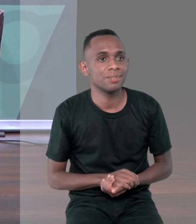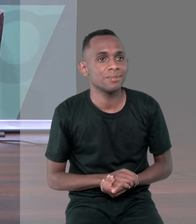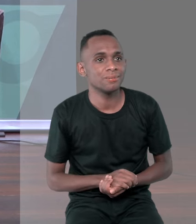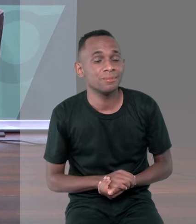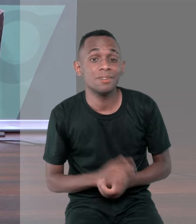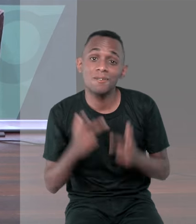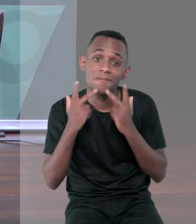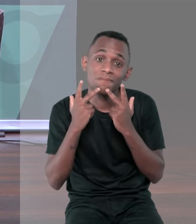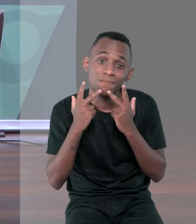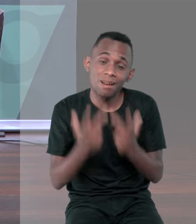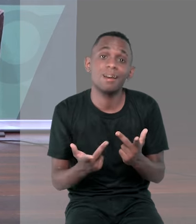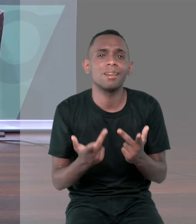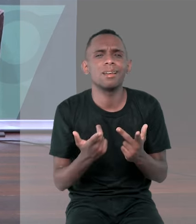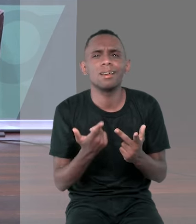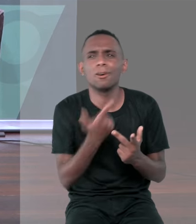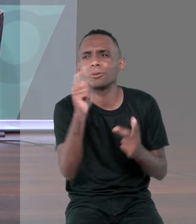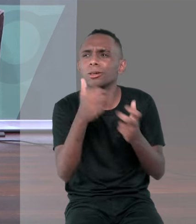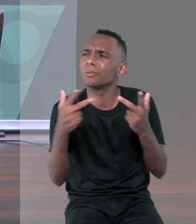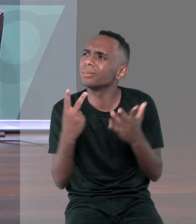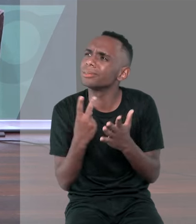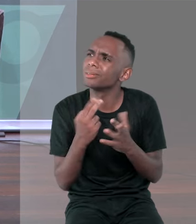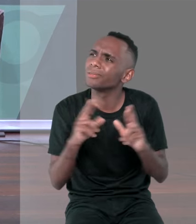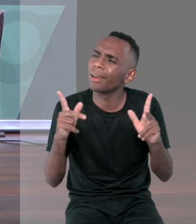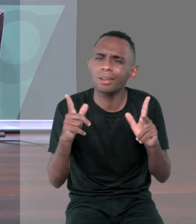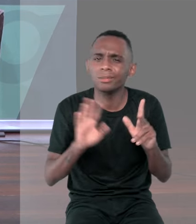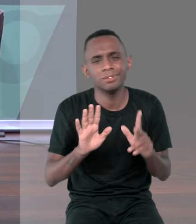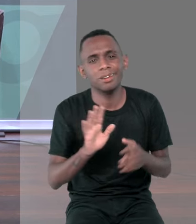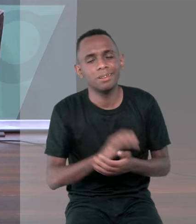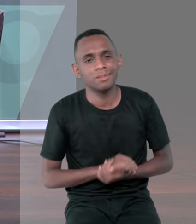Eu falei isso, eu falei outra coisa diferente disso...